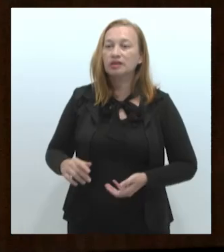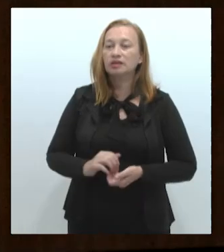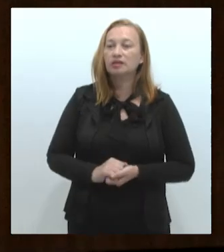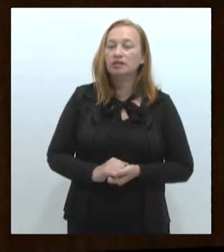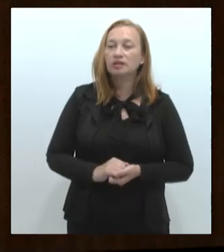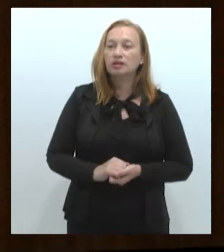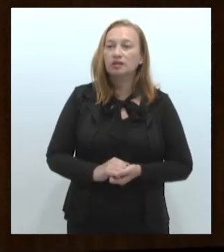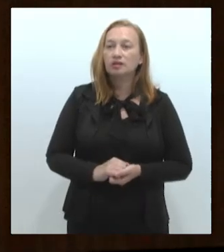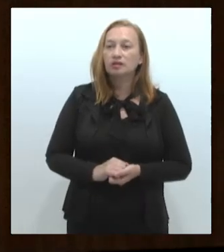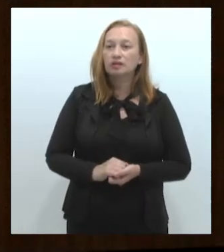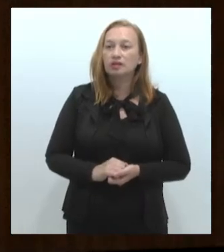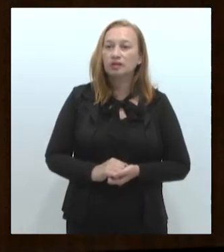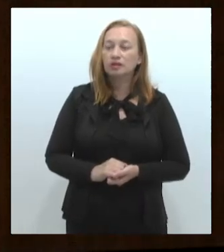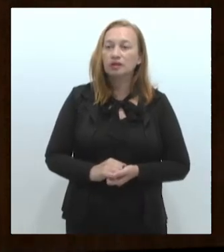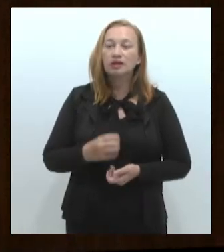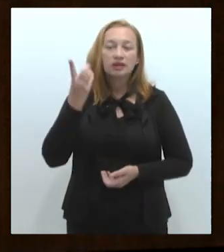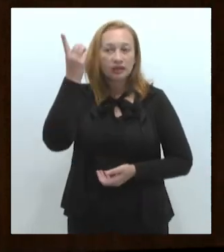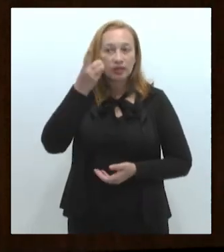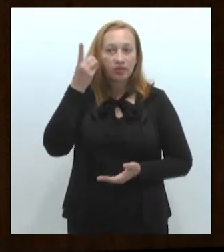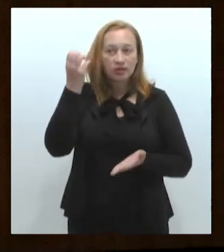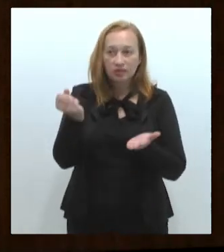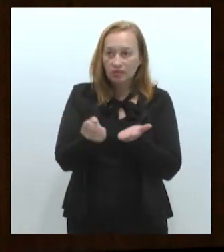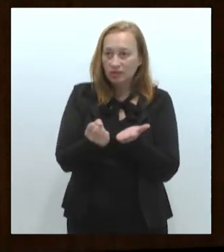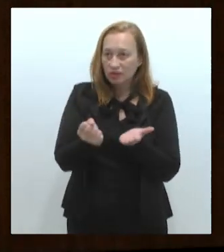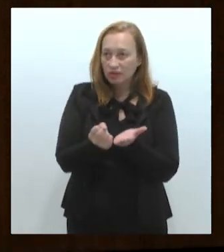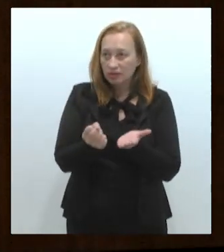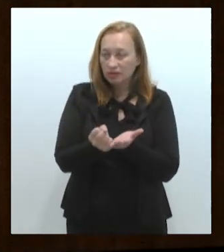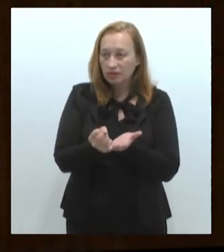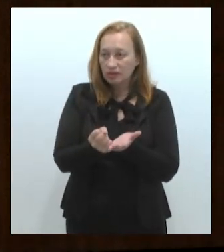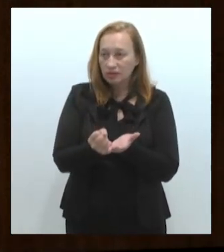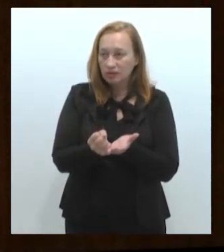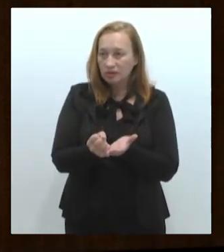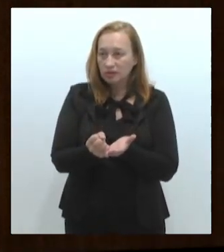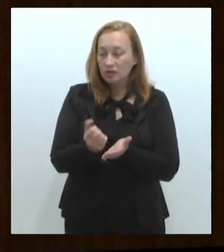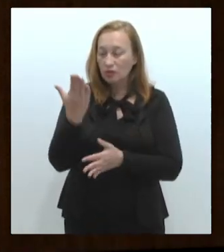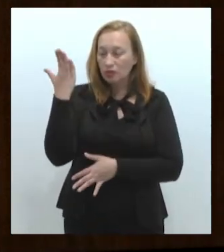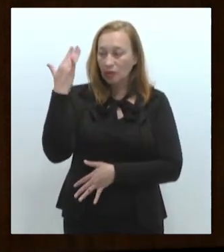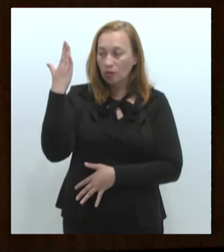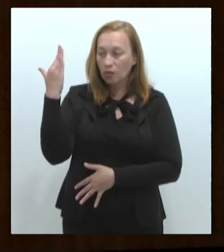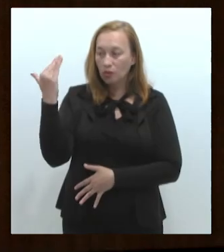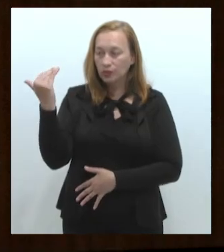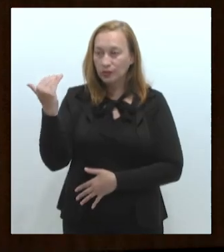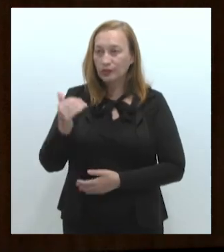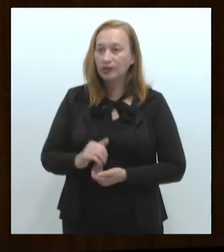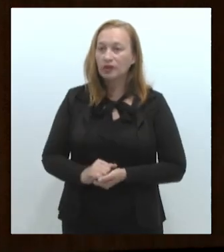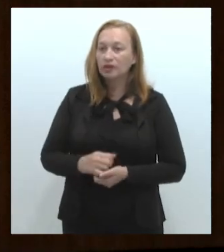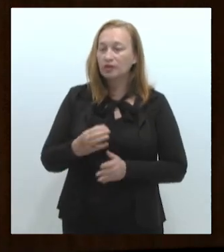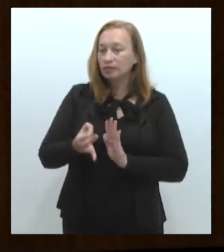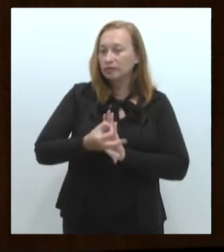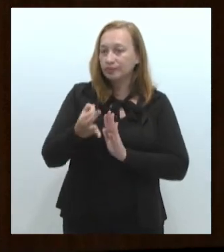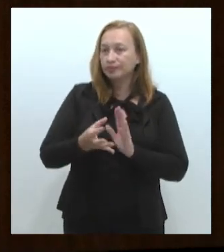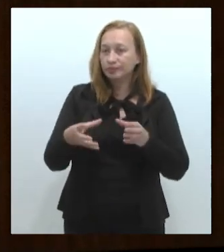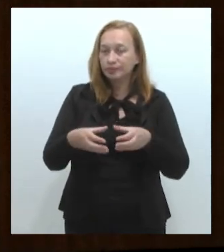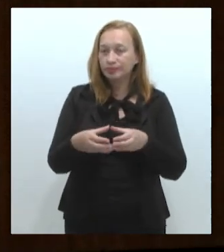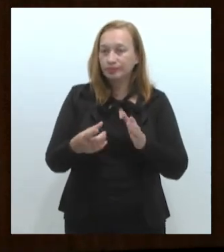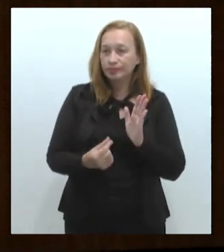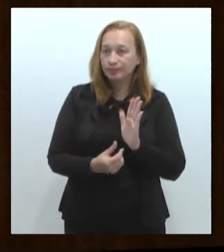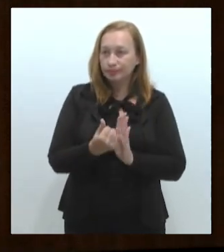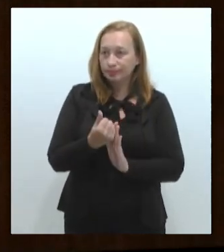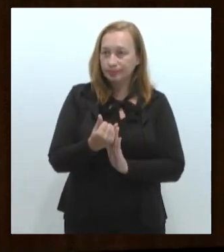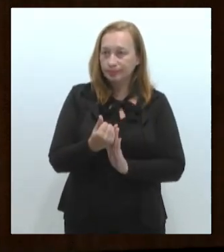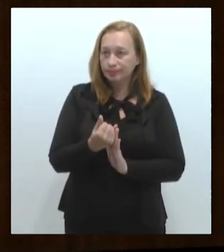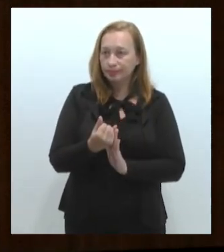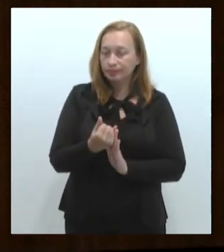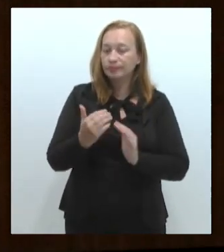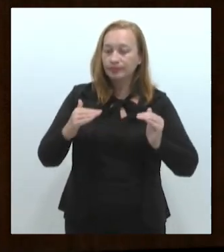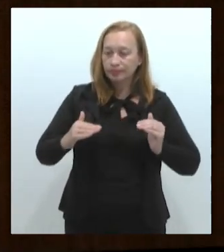deputado Samuel Malafaia é um dos nossos ícones. E o parecer pela Comissão de Orçamento